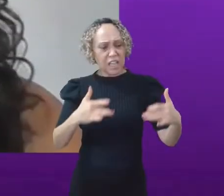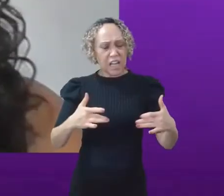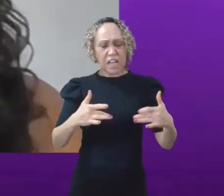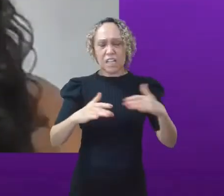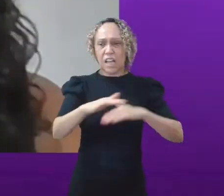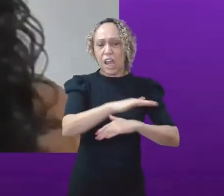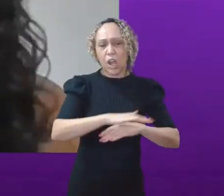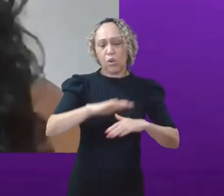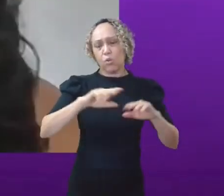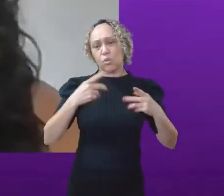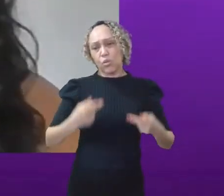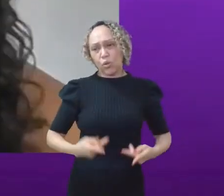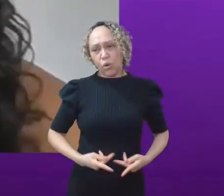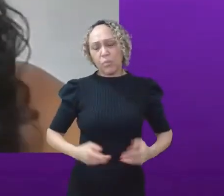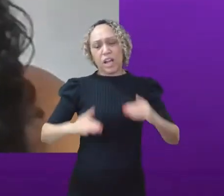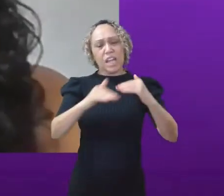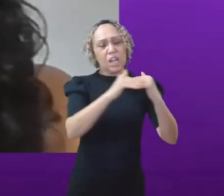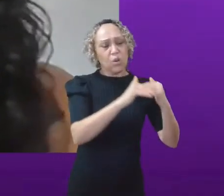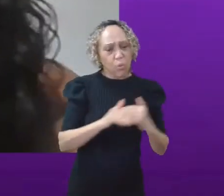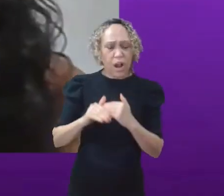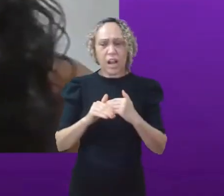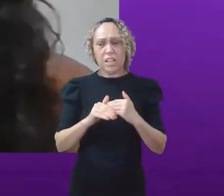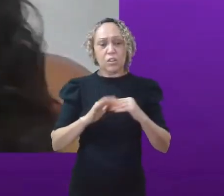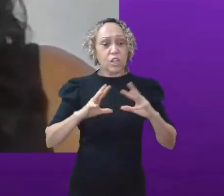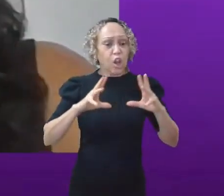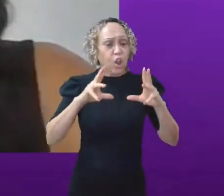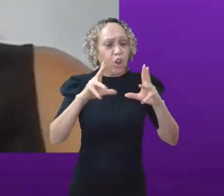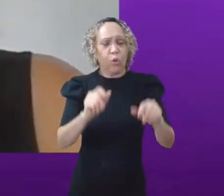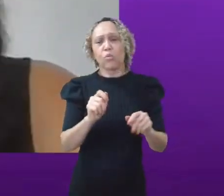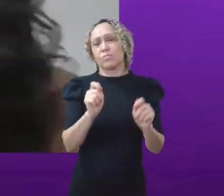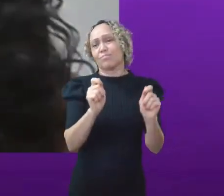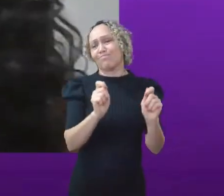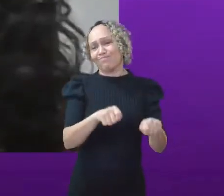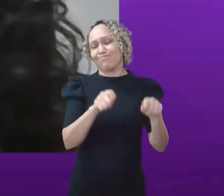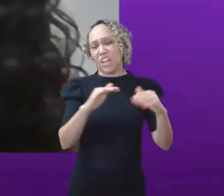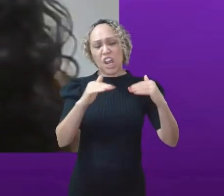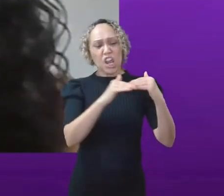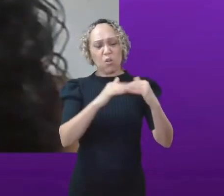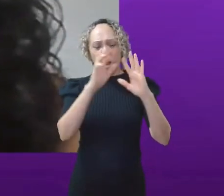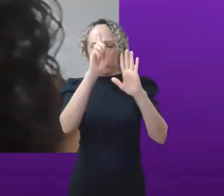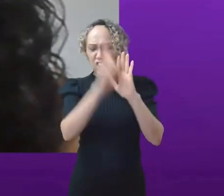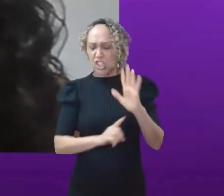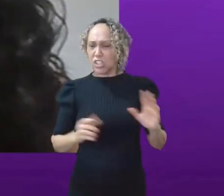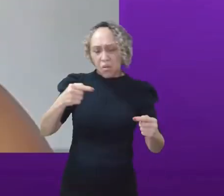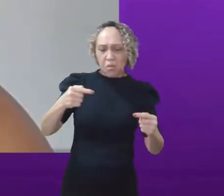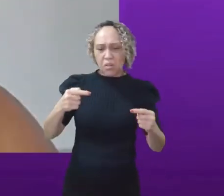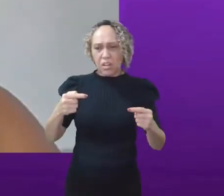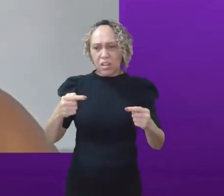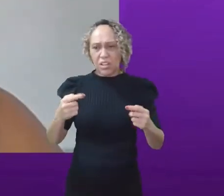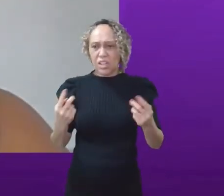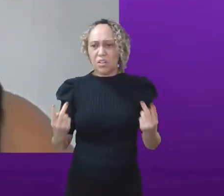a cooperação possibilita que todos ganhem. Então, é uma forma eficaz de combate à desigualdade social.